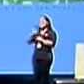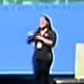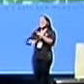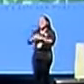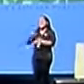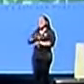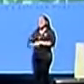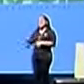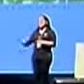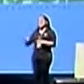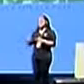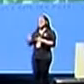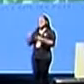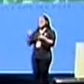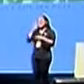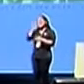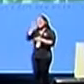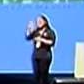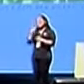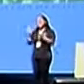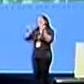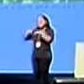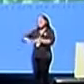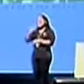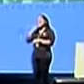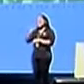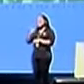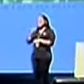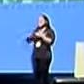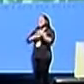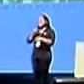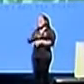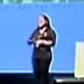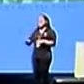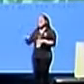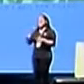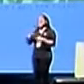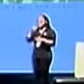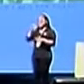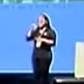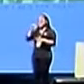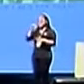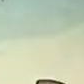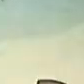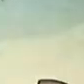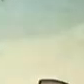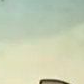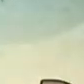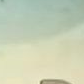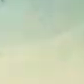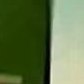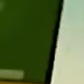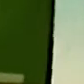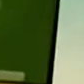até amanhã. Leandro Alarcon, direto da terceira Conferência Global sobre Trabalho Infantil.